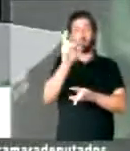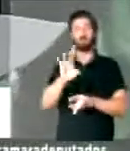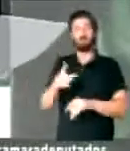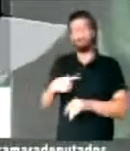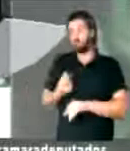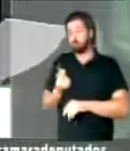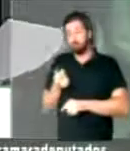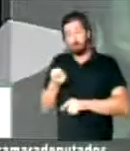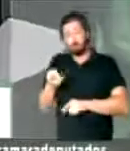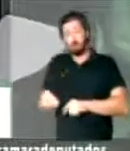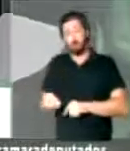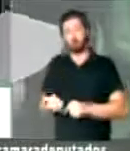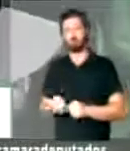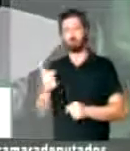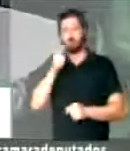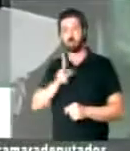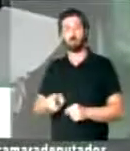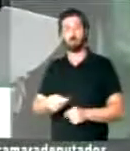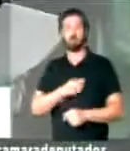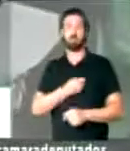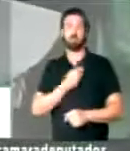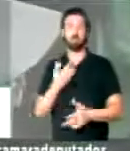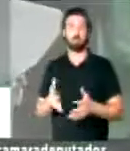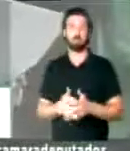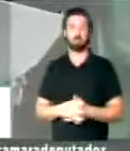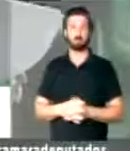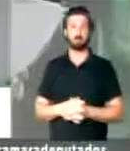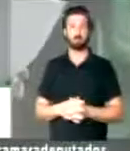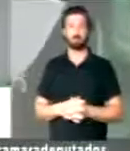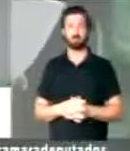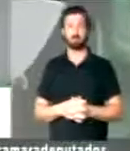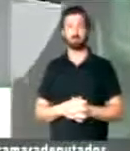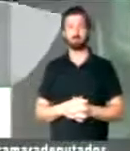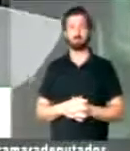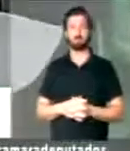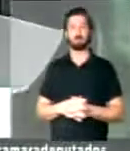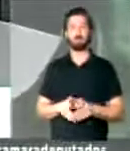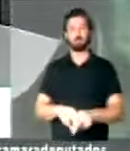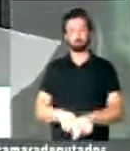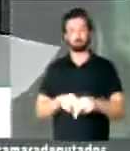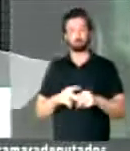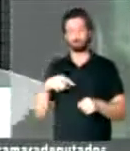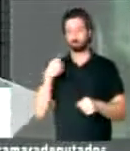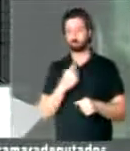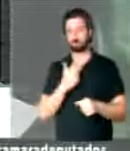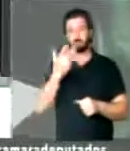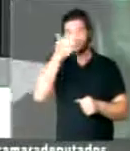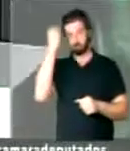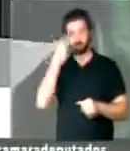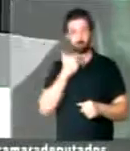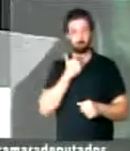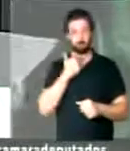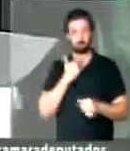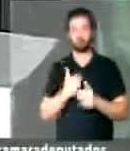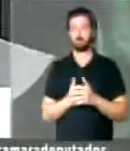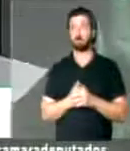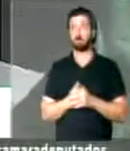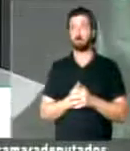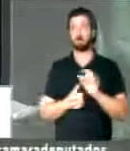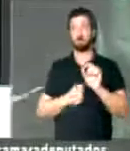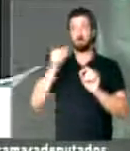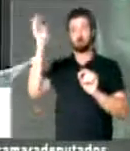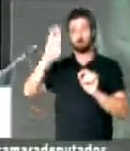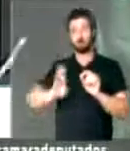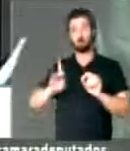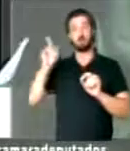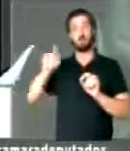essa renda para a sobrevivência da família. Portanto, nós não podemos esquecer também aqui de que o